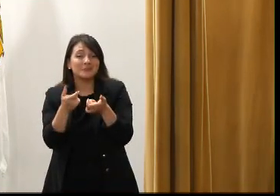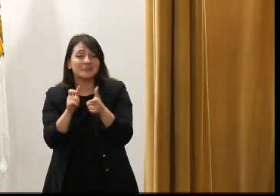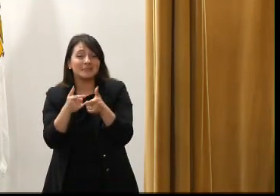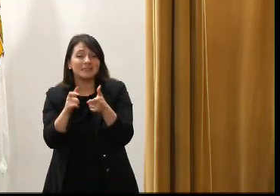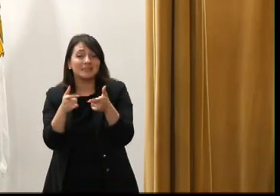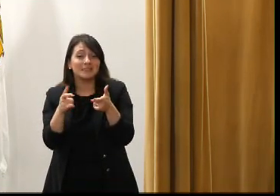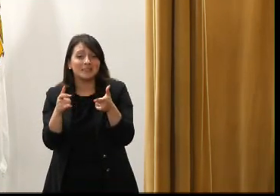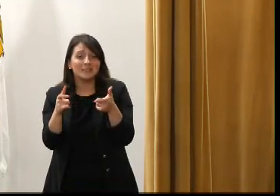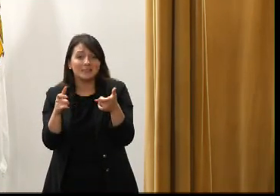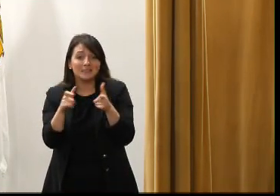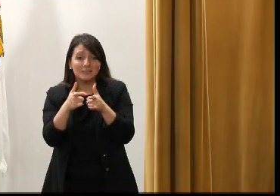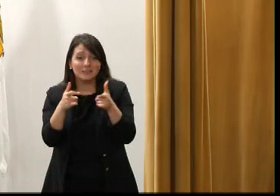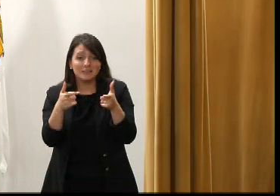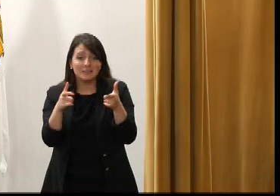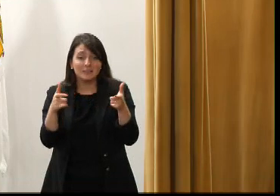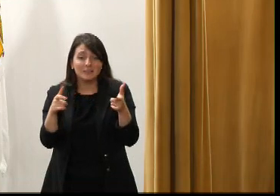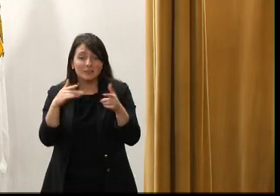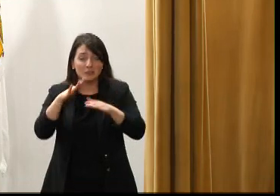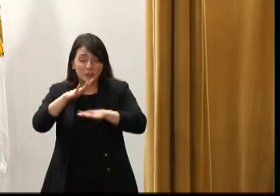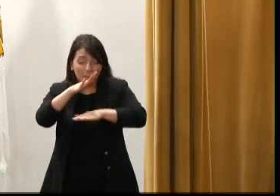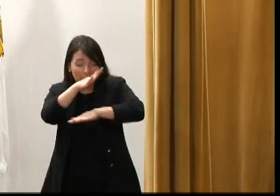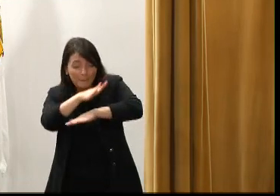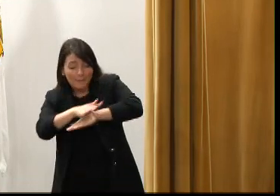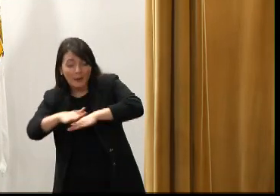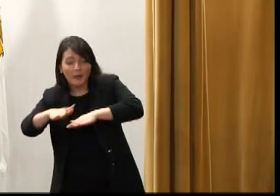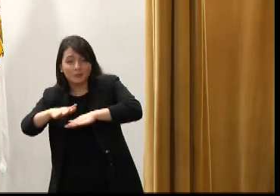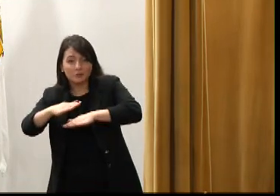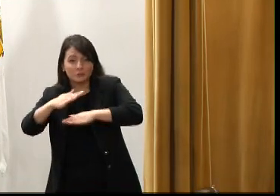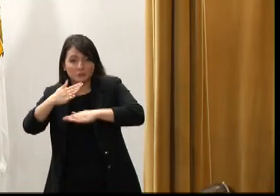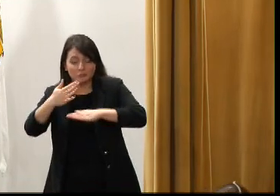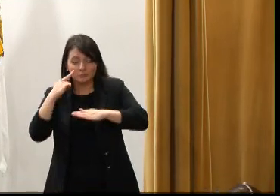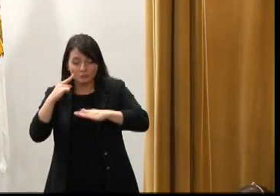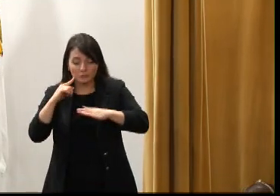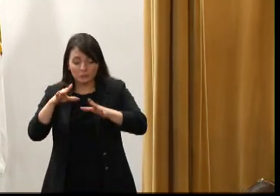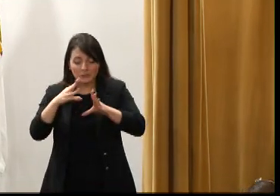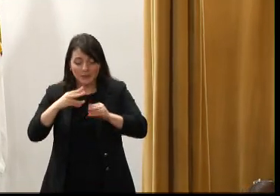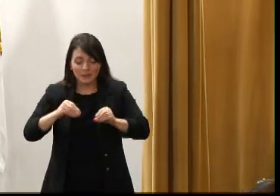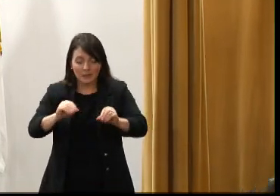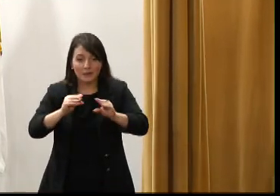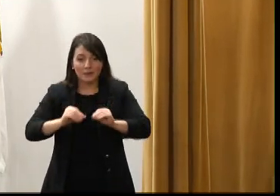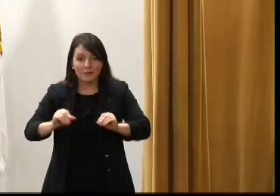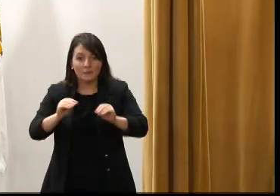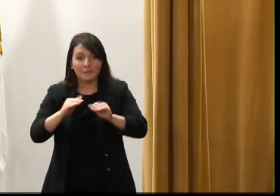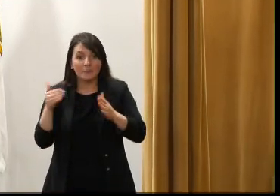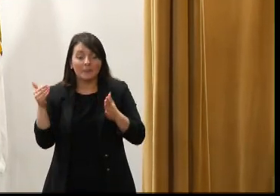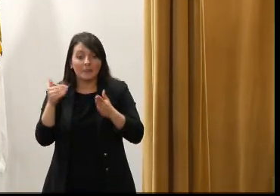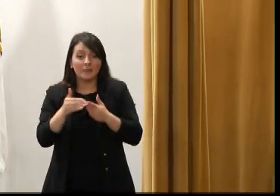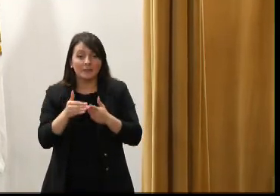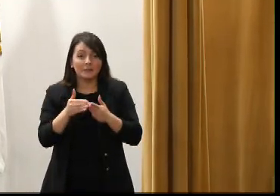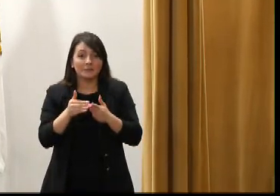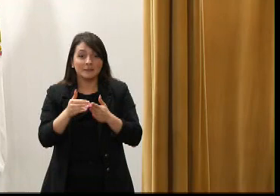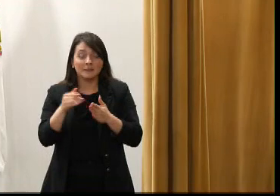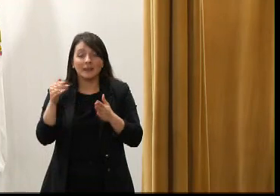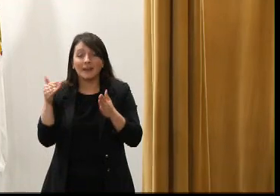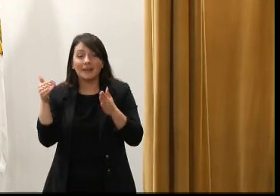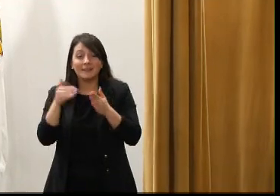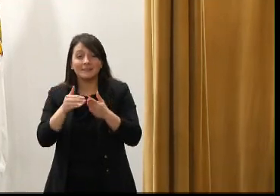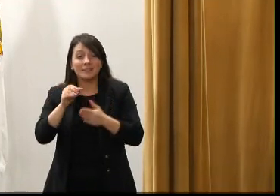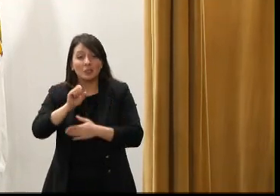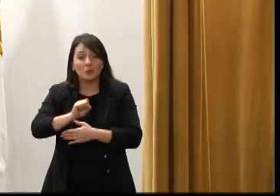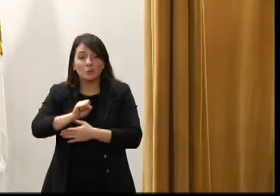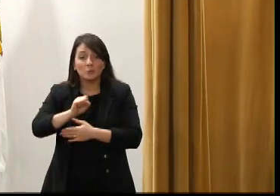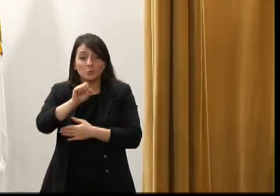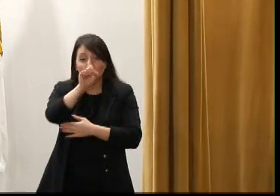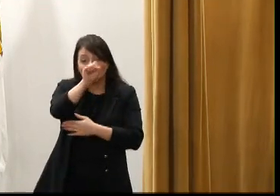grandes planos, terras baixas do Pampa, do Chaco, e vai até o sul da Amazônia e o Pantanal. Né?